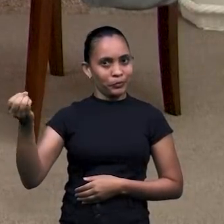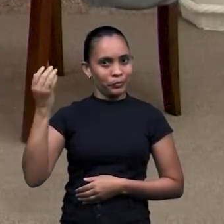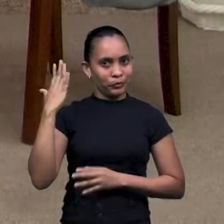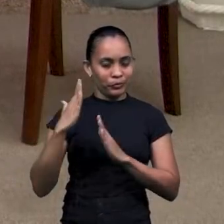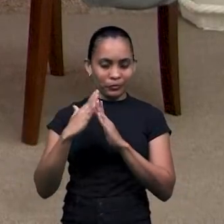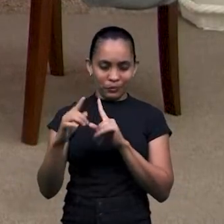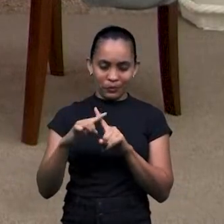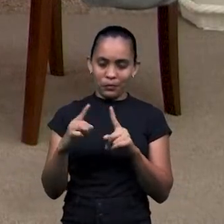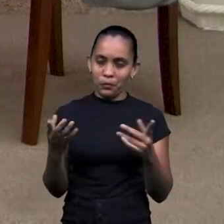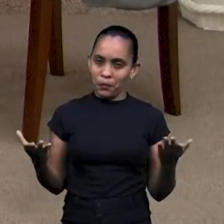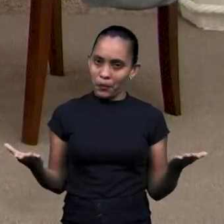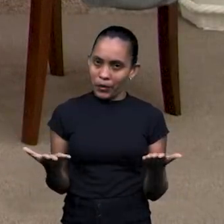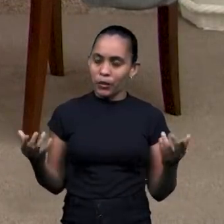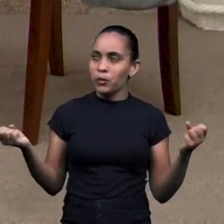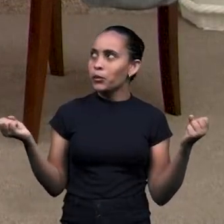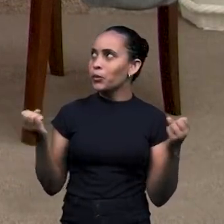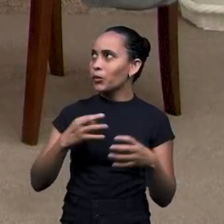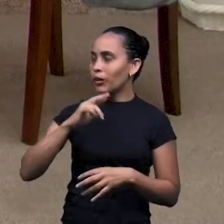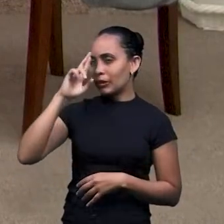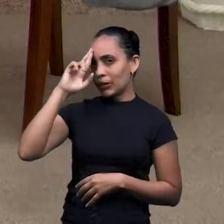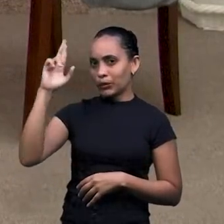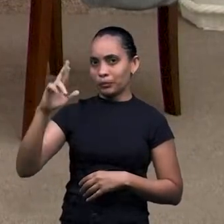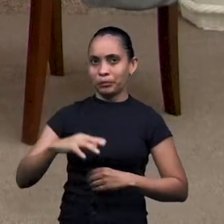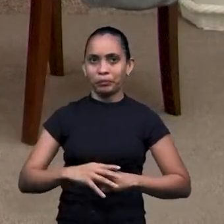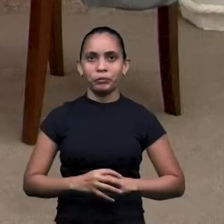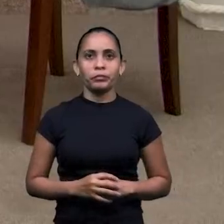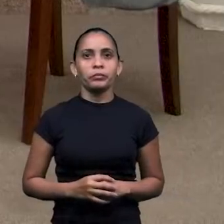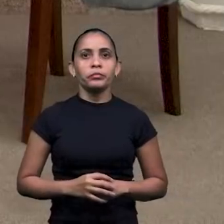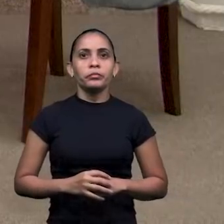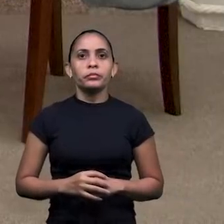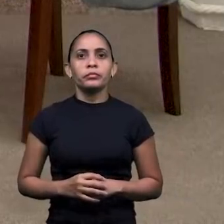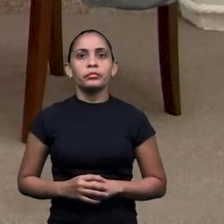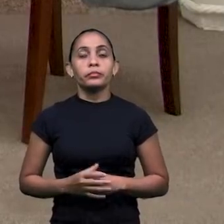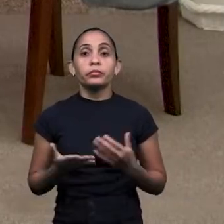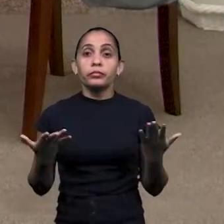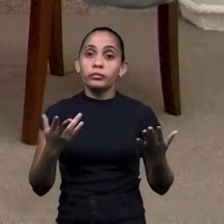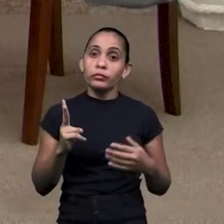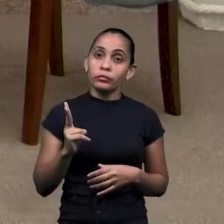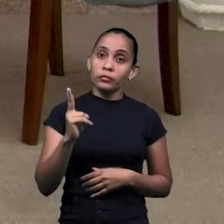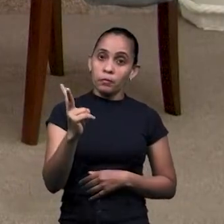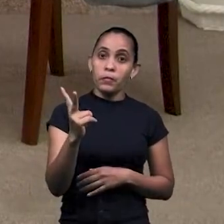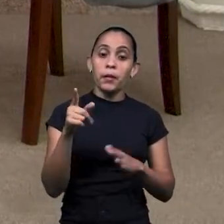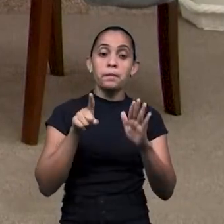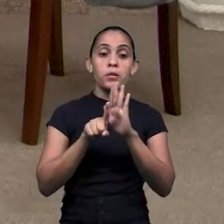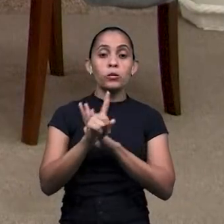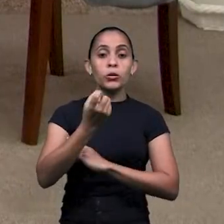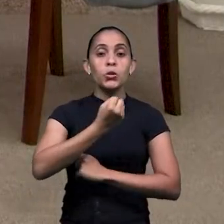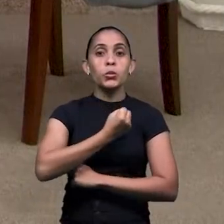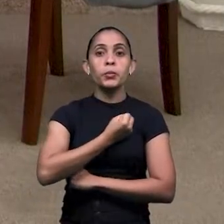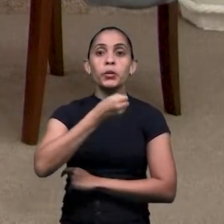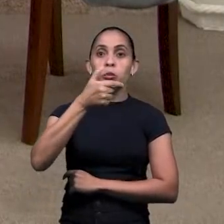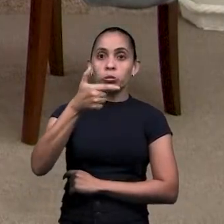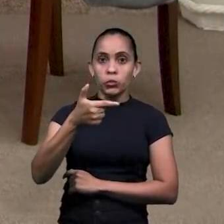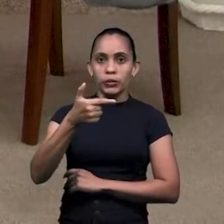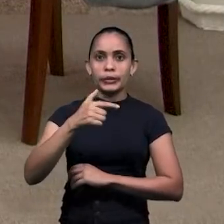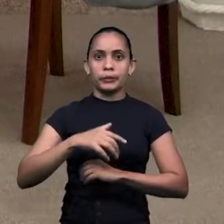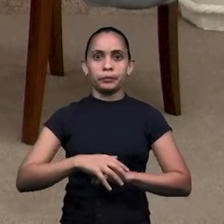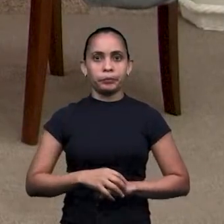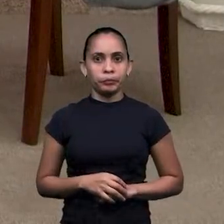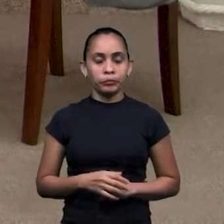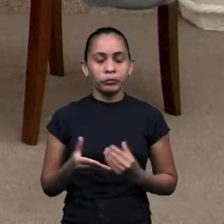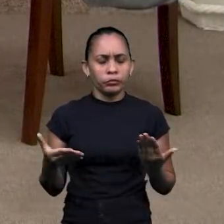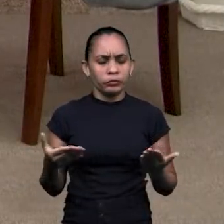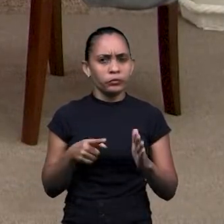nesta hora. Louvado seja o nome do Senhor. Glória a Deus, não é? Vamos então à pergunta de número 2. Temos agora